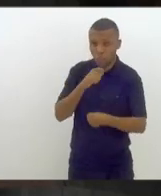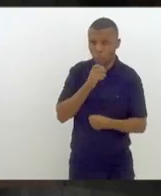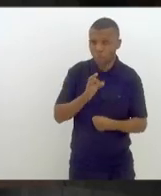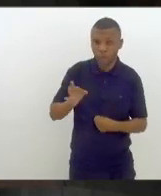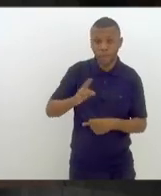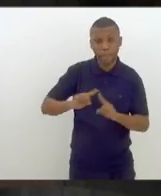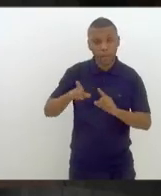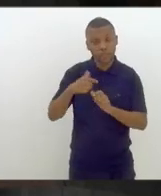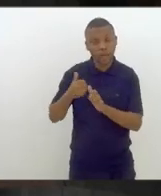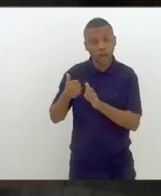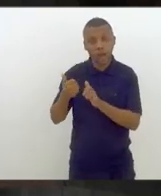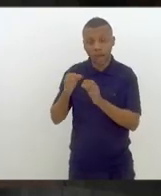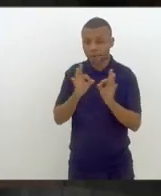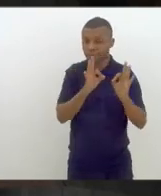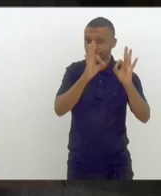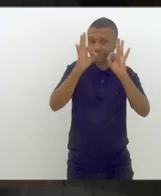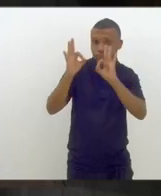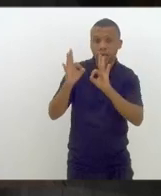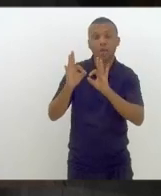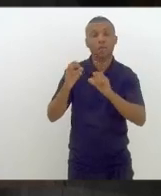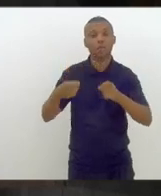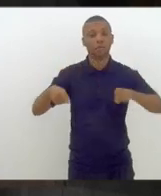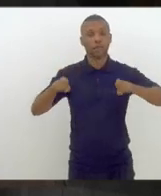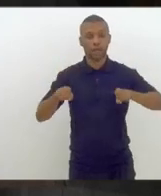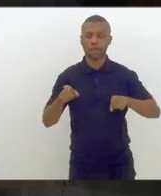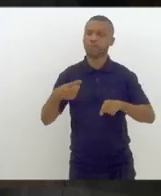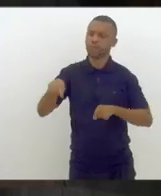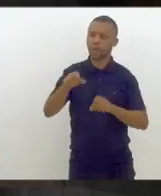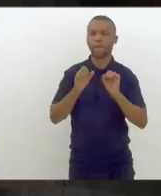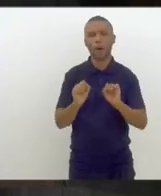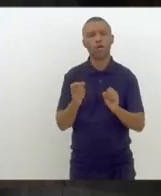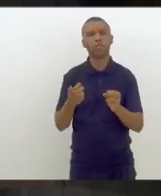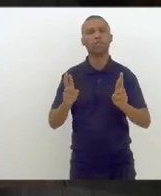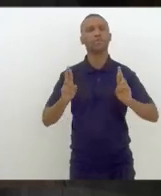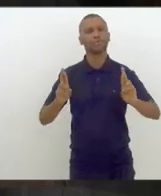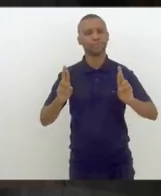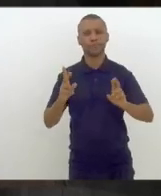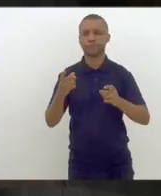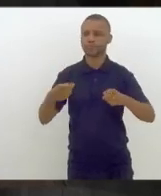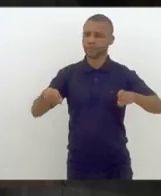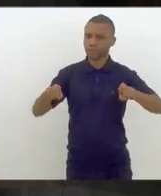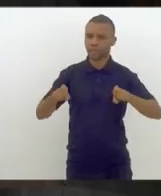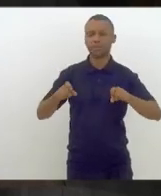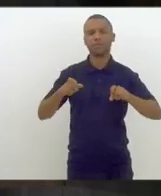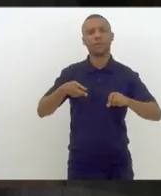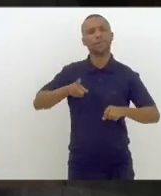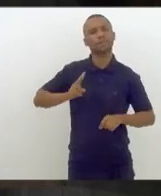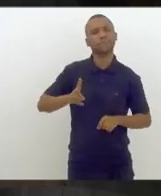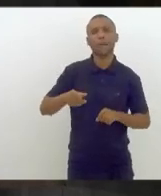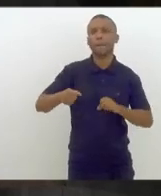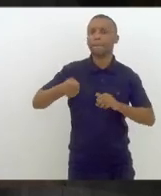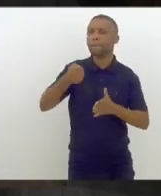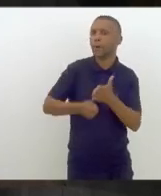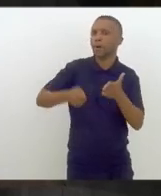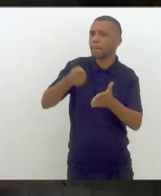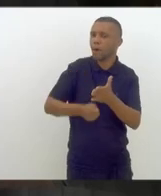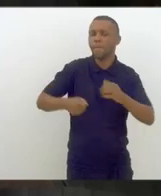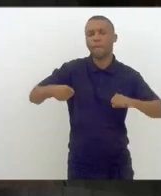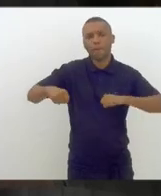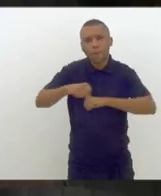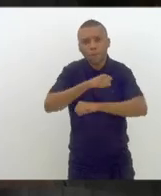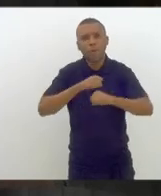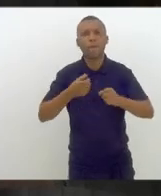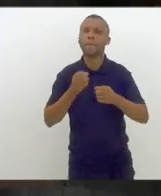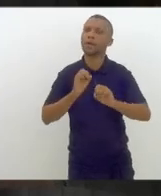nosso mandato, é que podem esperar um mandato que vai continuar na luta. Na luta pela educação